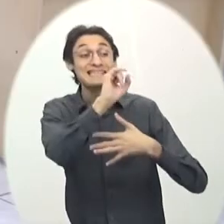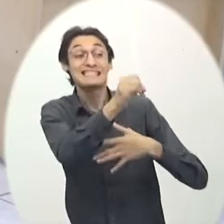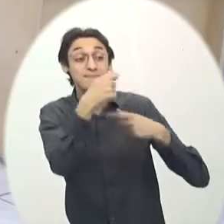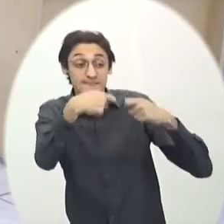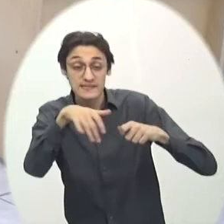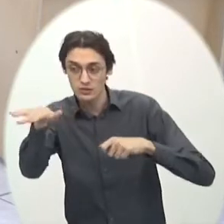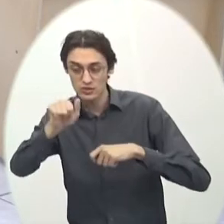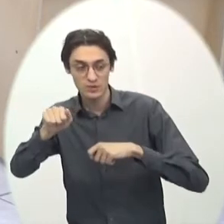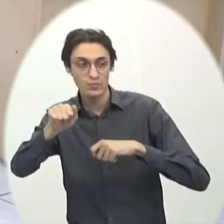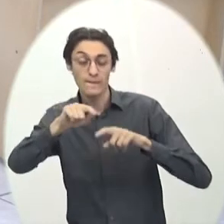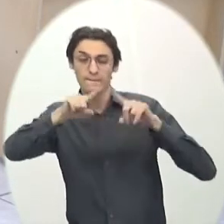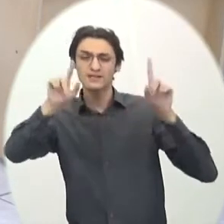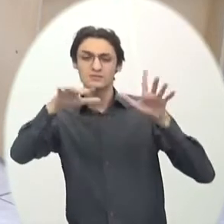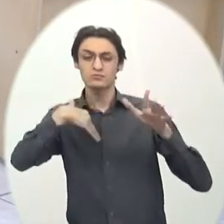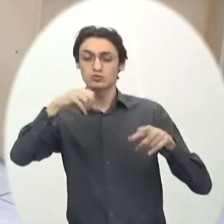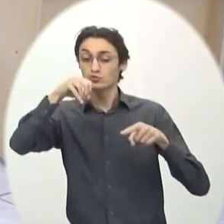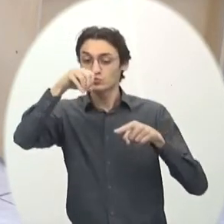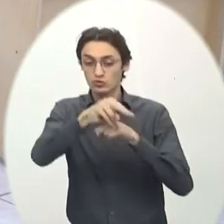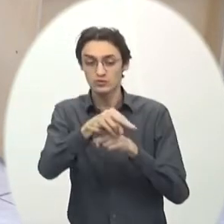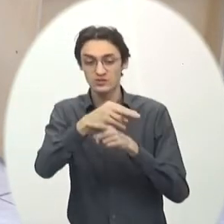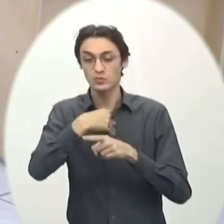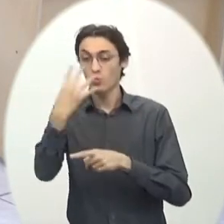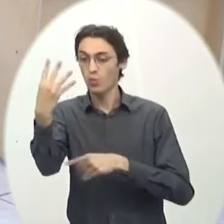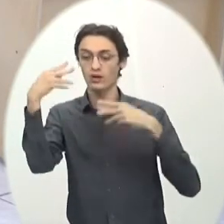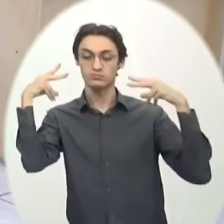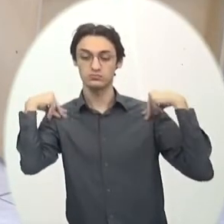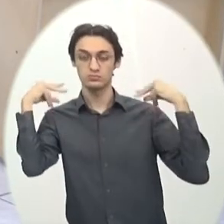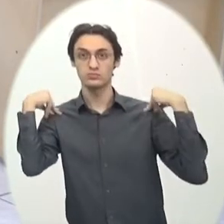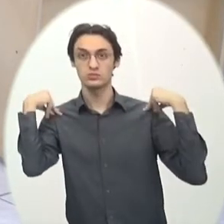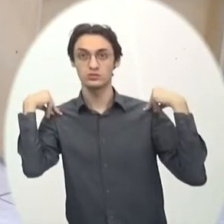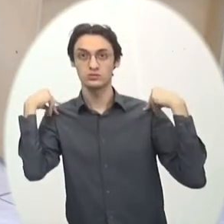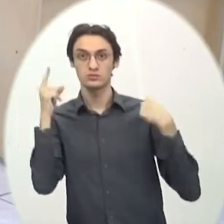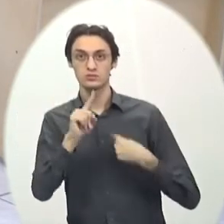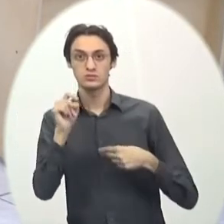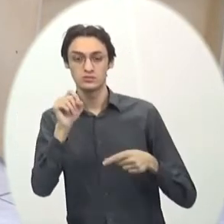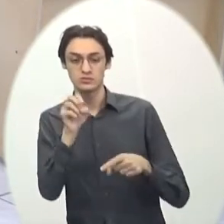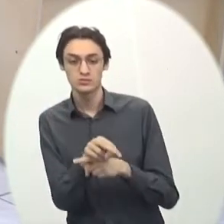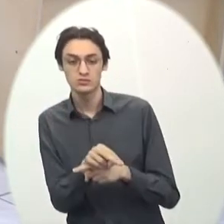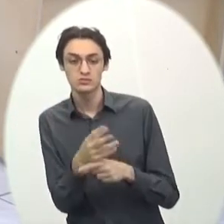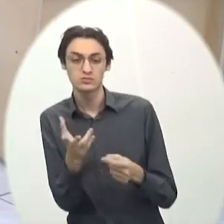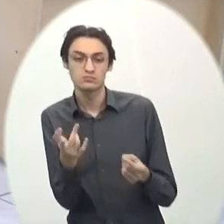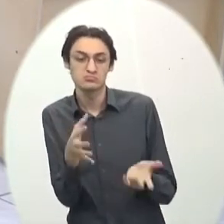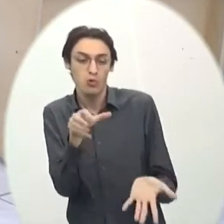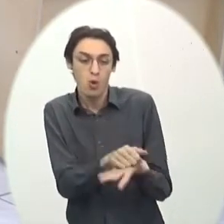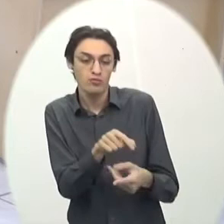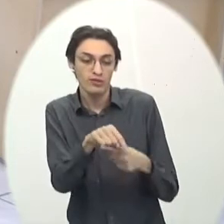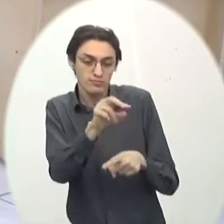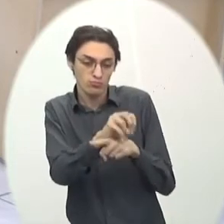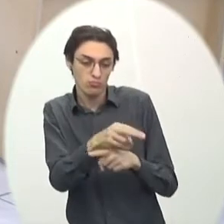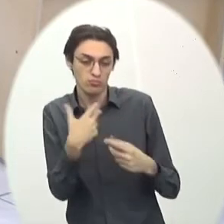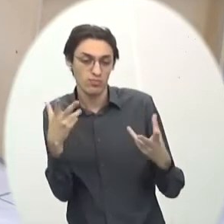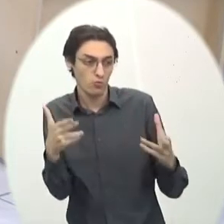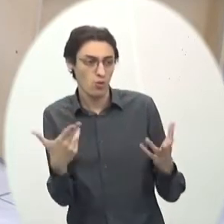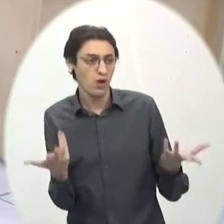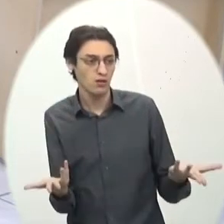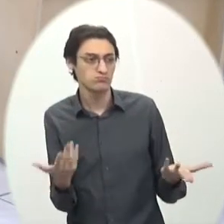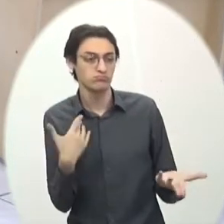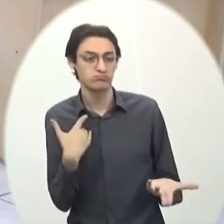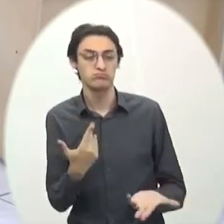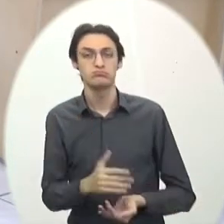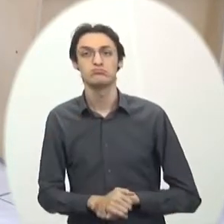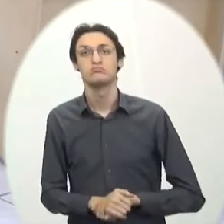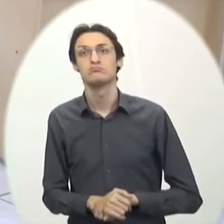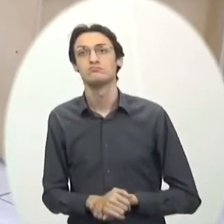uma contratação, tinha quatro motoristas, não seria isso o contrato que existente, até, tinha sido contratado